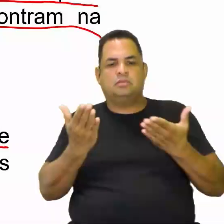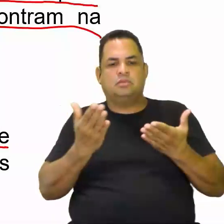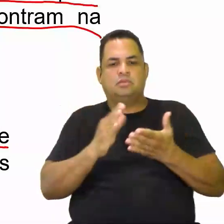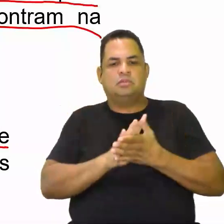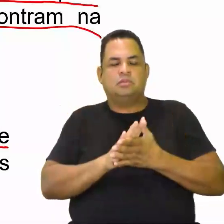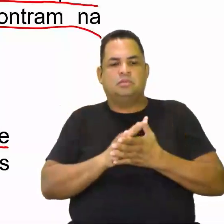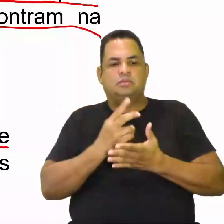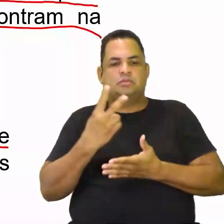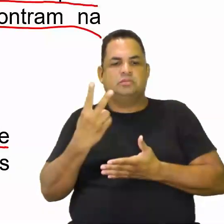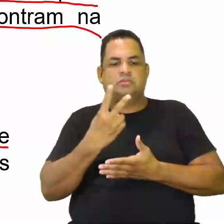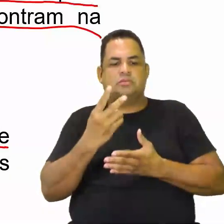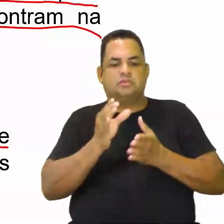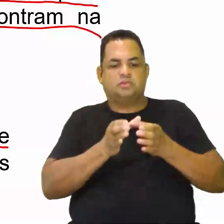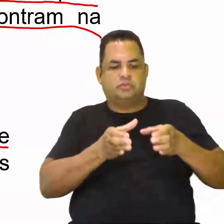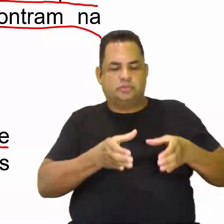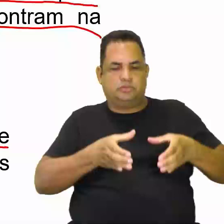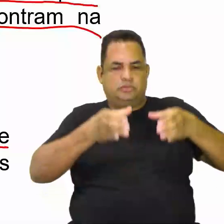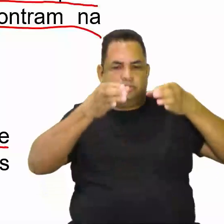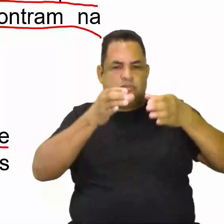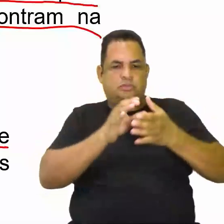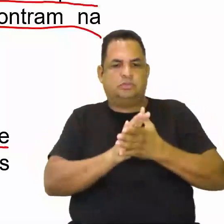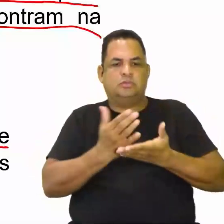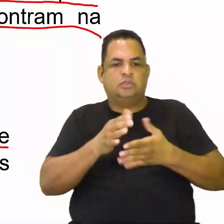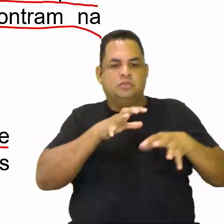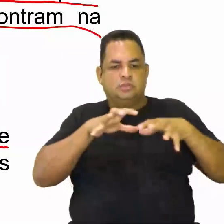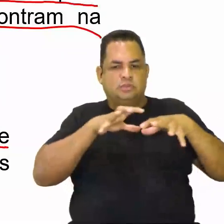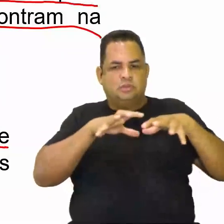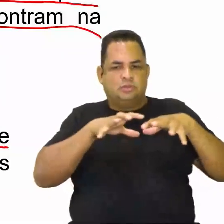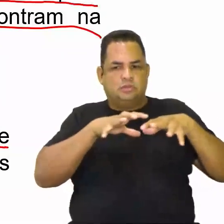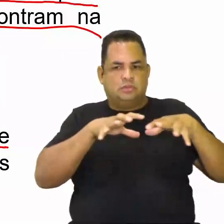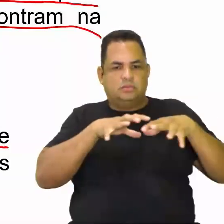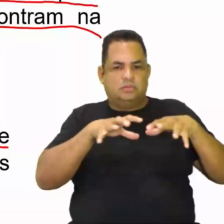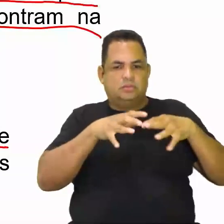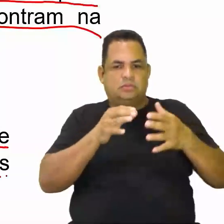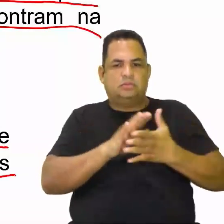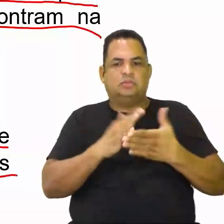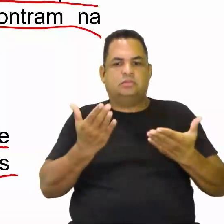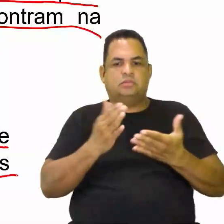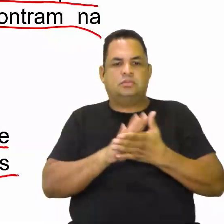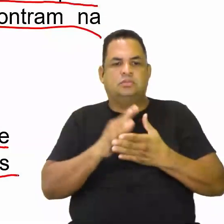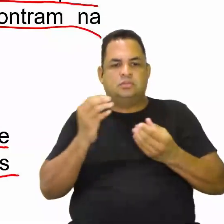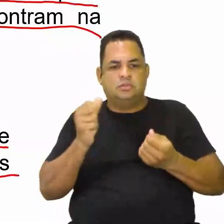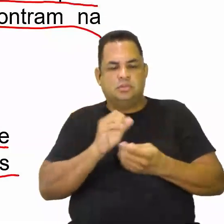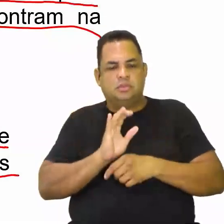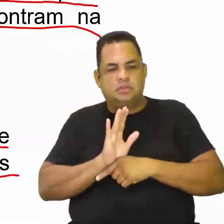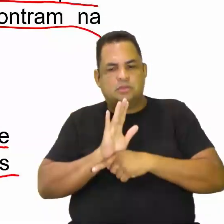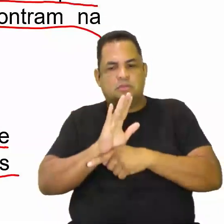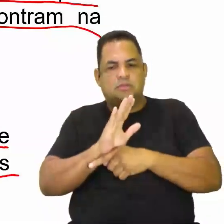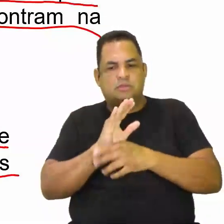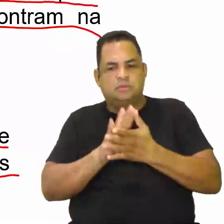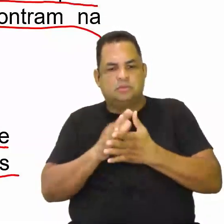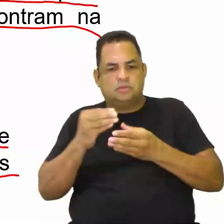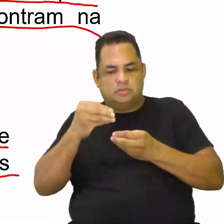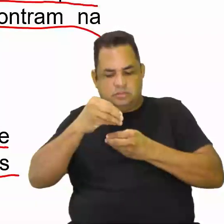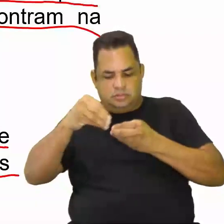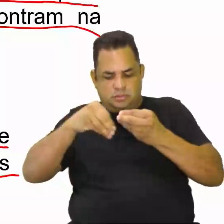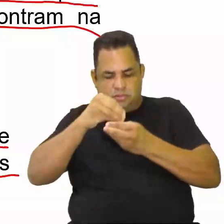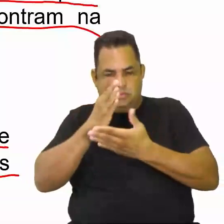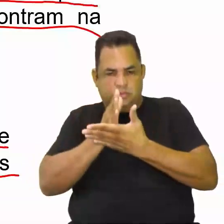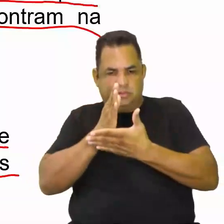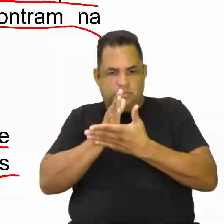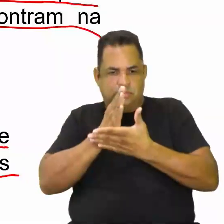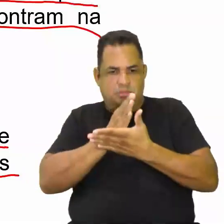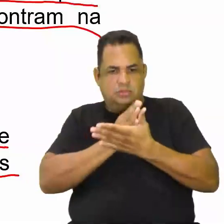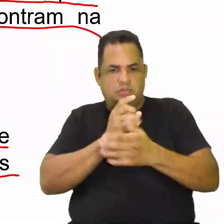nesse segundo tanque, ela vai passar por um processo de agitação mecânica que vai ajudar a aglutinar as partículas